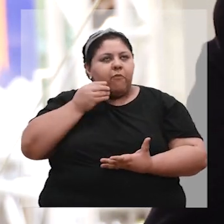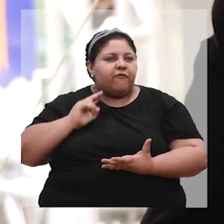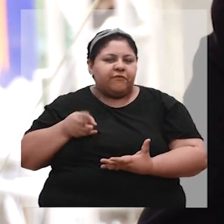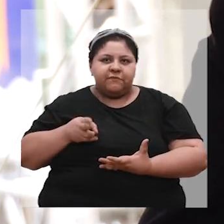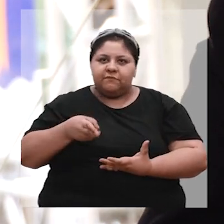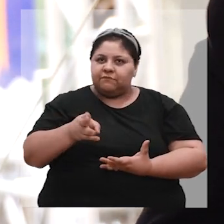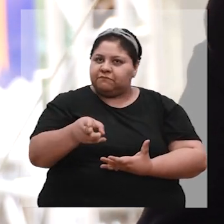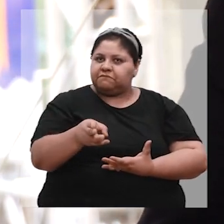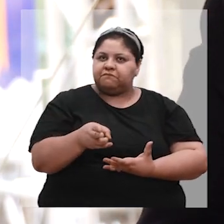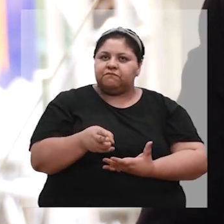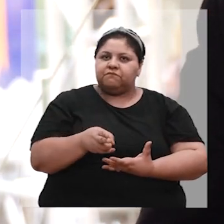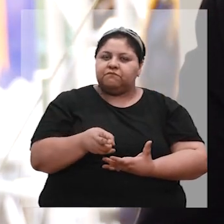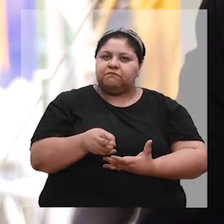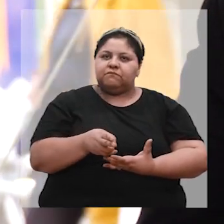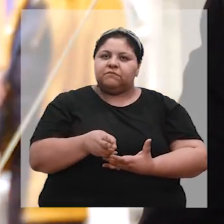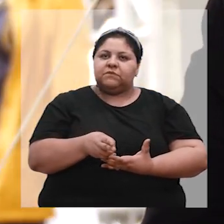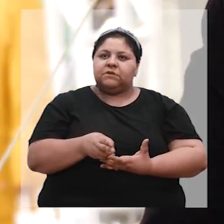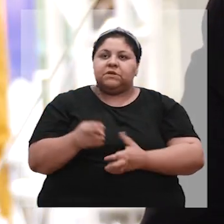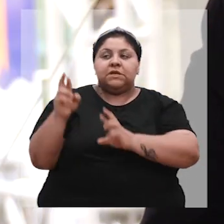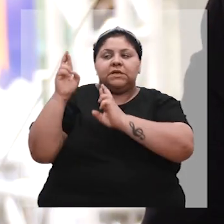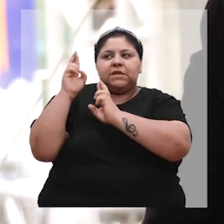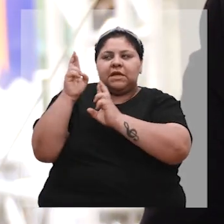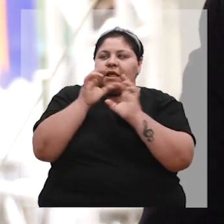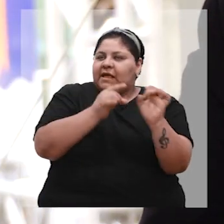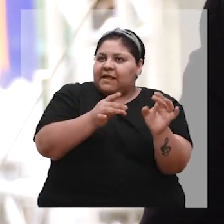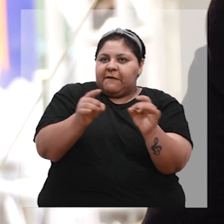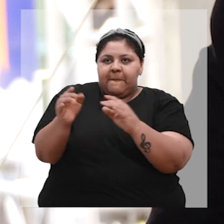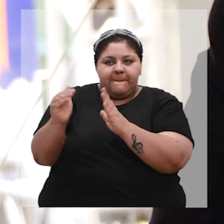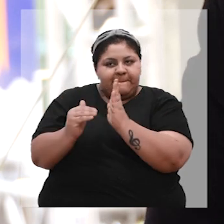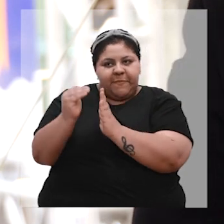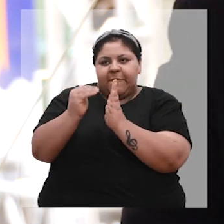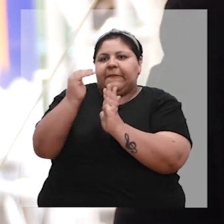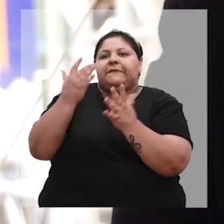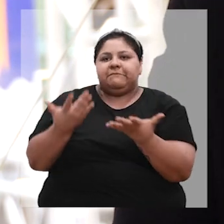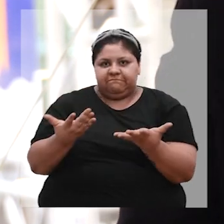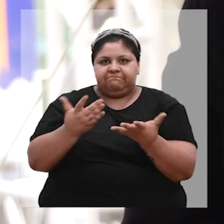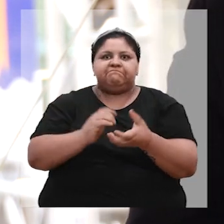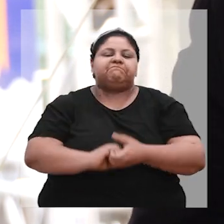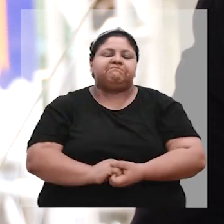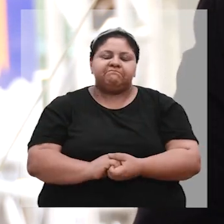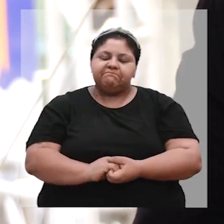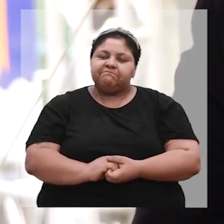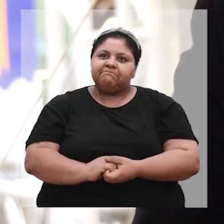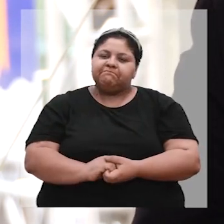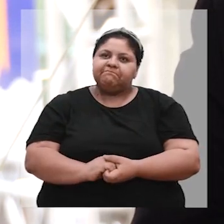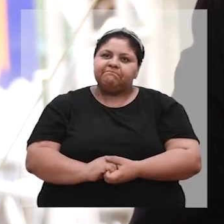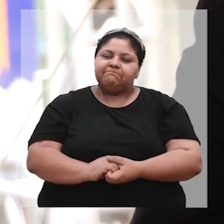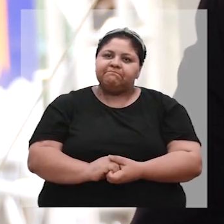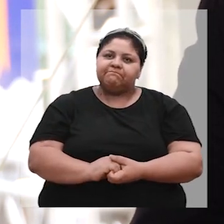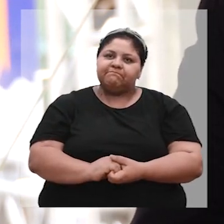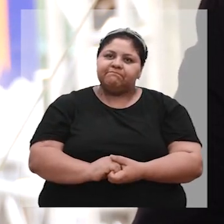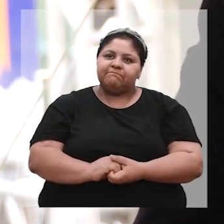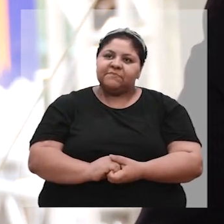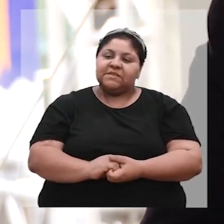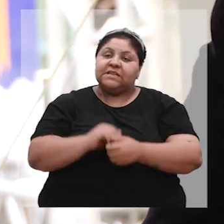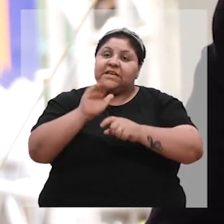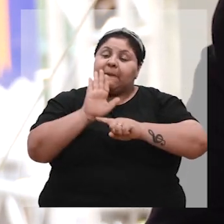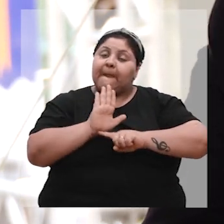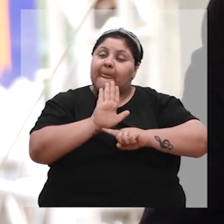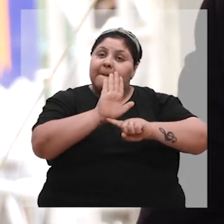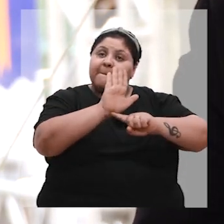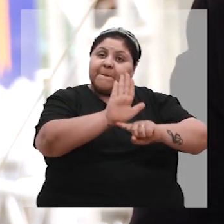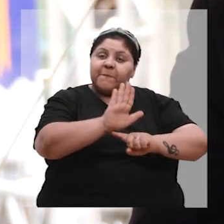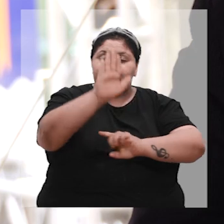sempre estamos com a perspectiva de vendas cada vez maiores, né? E o auxílio